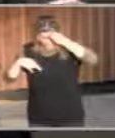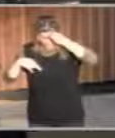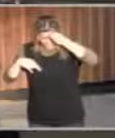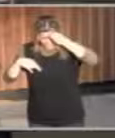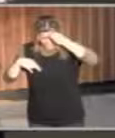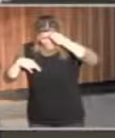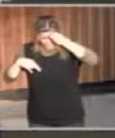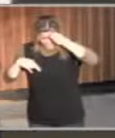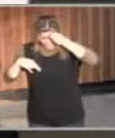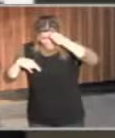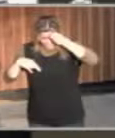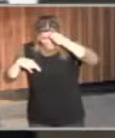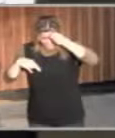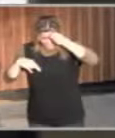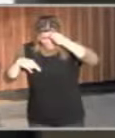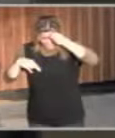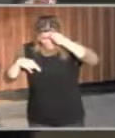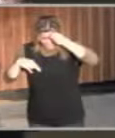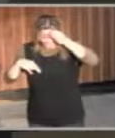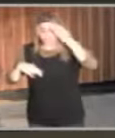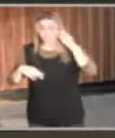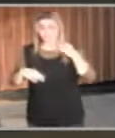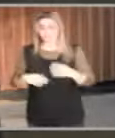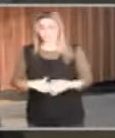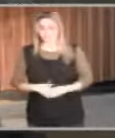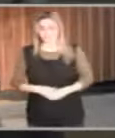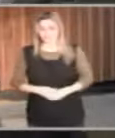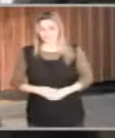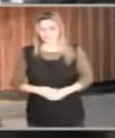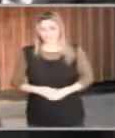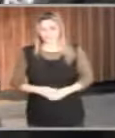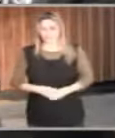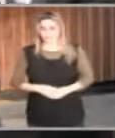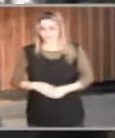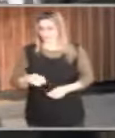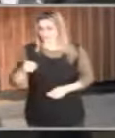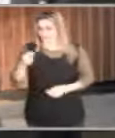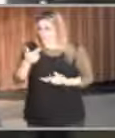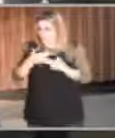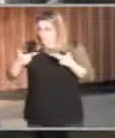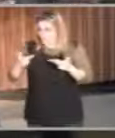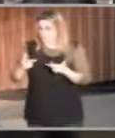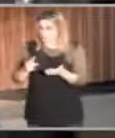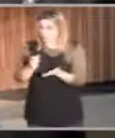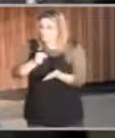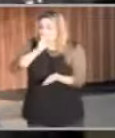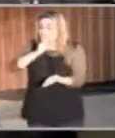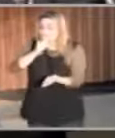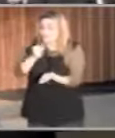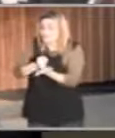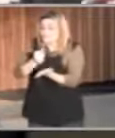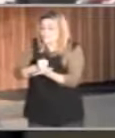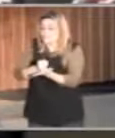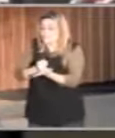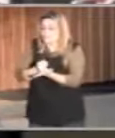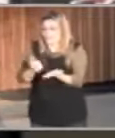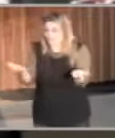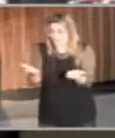Velho Testamento tá nós vamos fazer uma coisa que era muito comum no Velho Testamento nós vamos abençoá-los